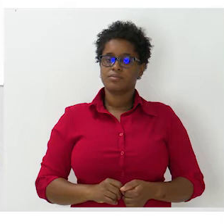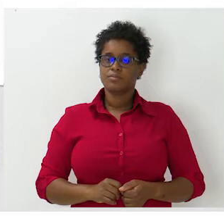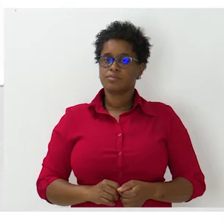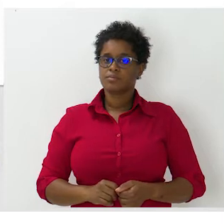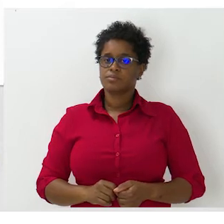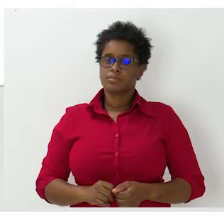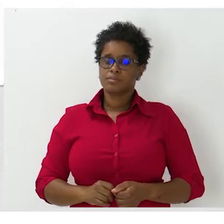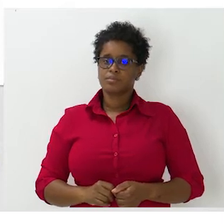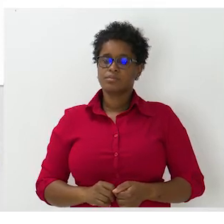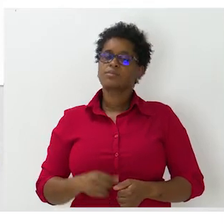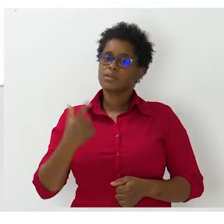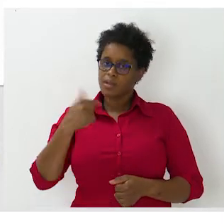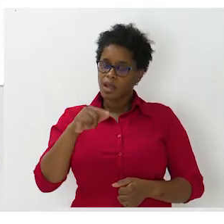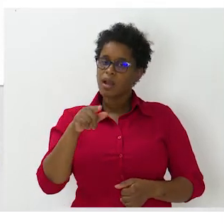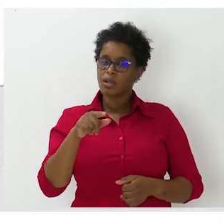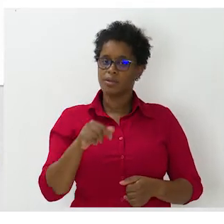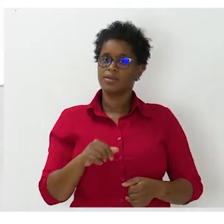nos reserva,